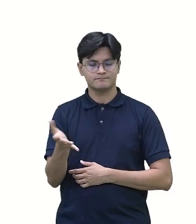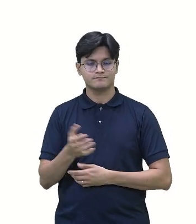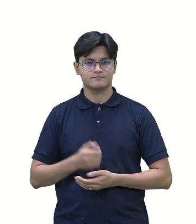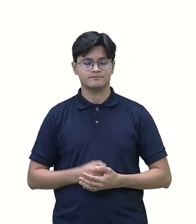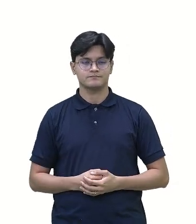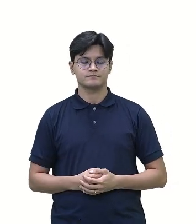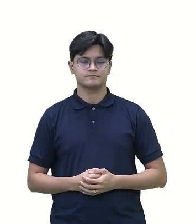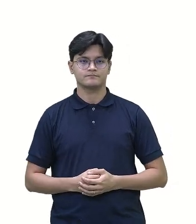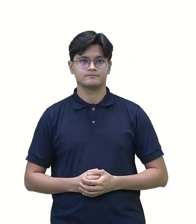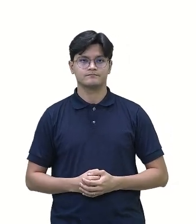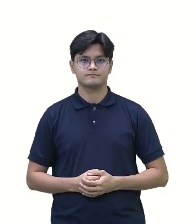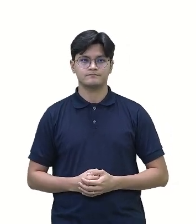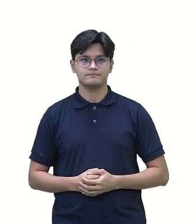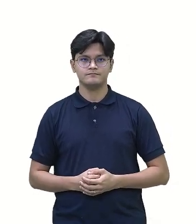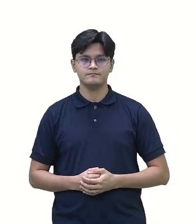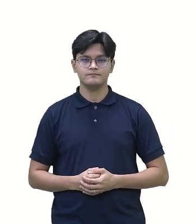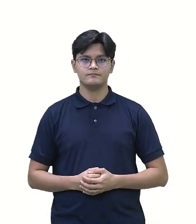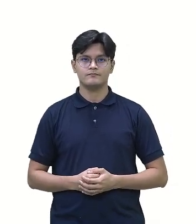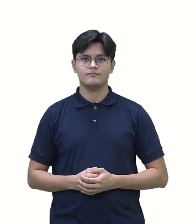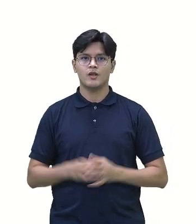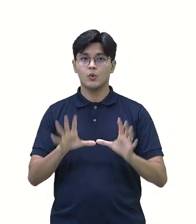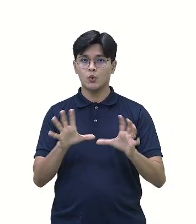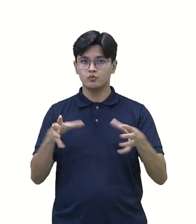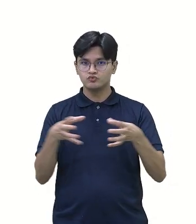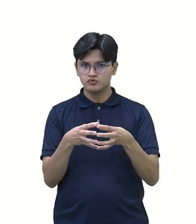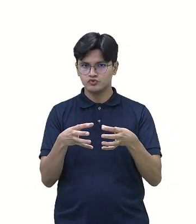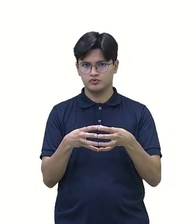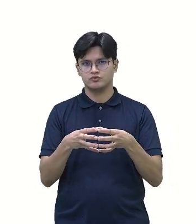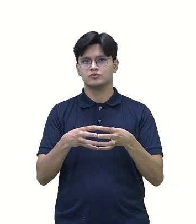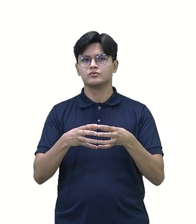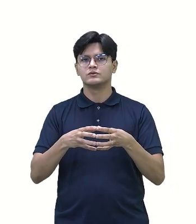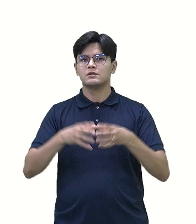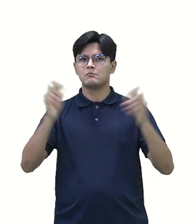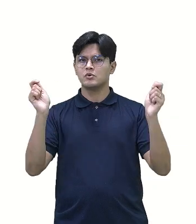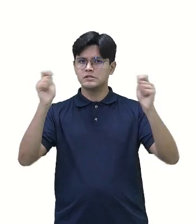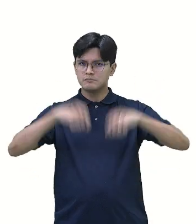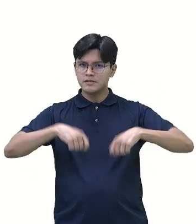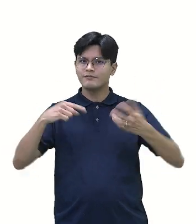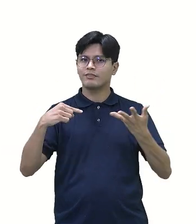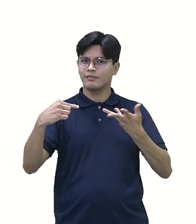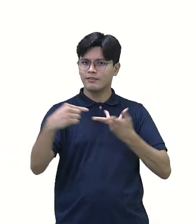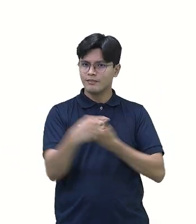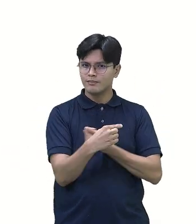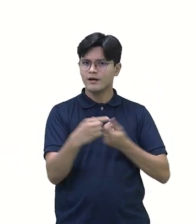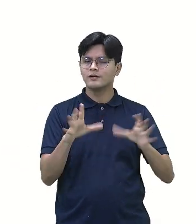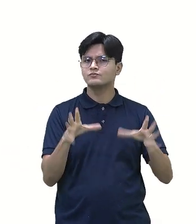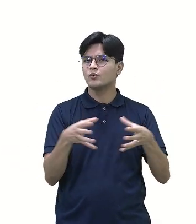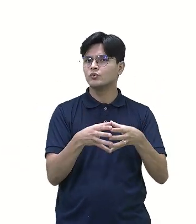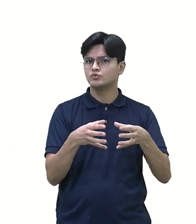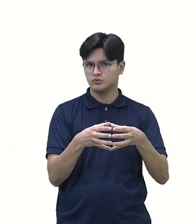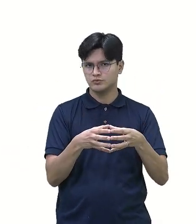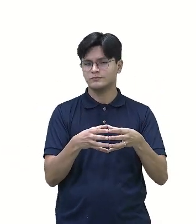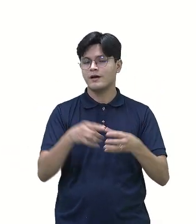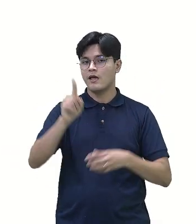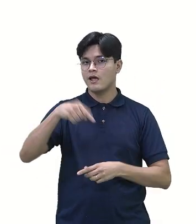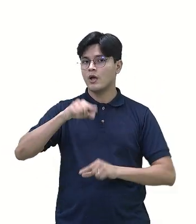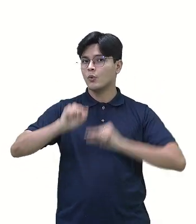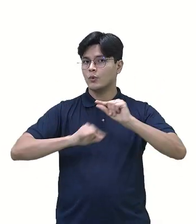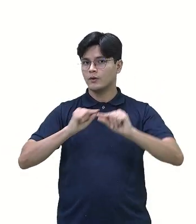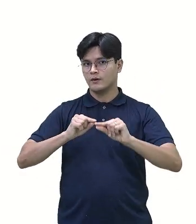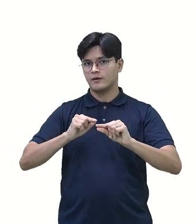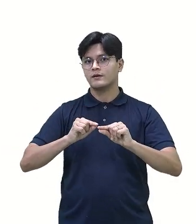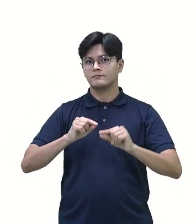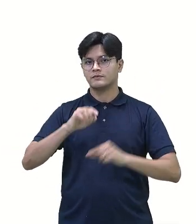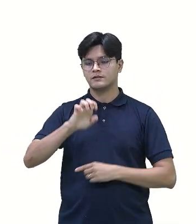Esse conjunto de elementos possíveis dentro de um experimento, a gente vai chamar de espaço